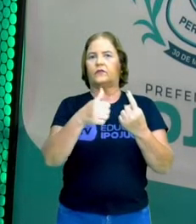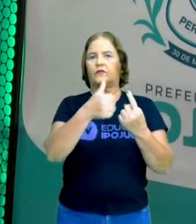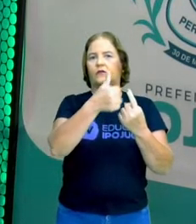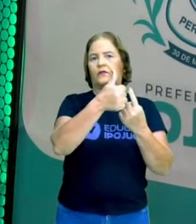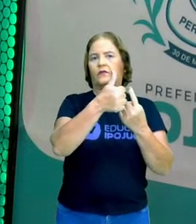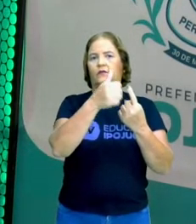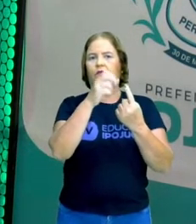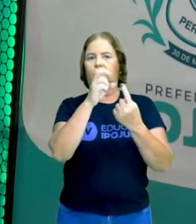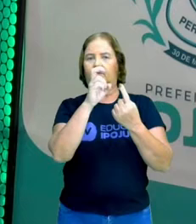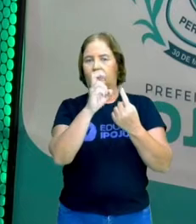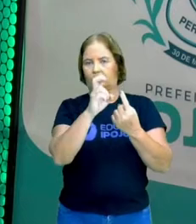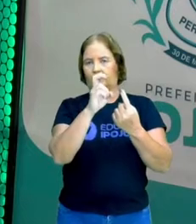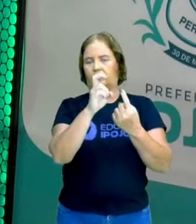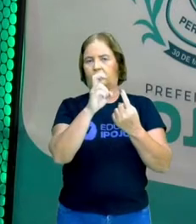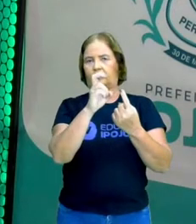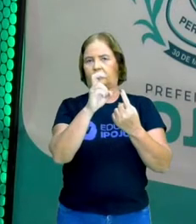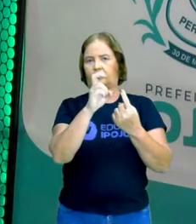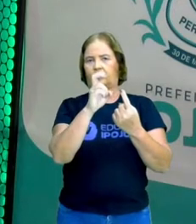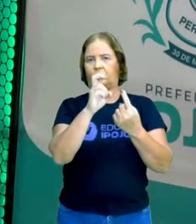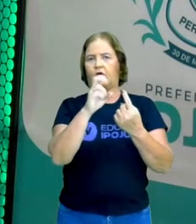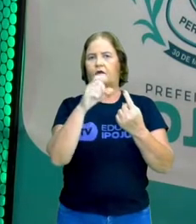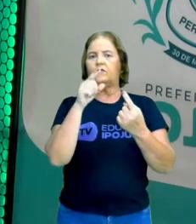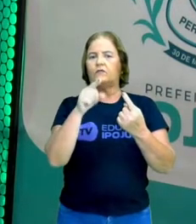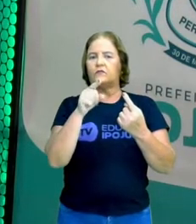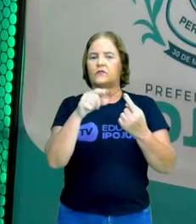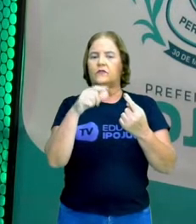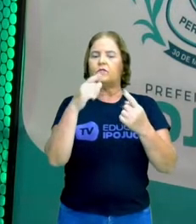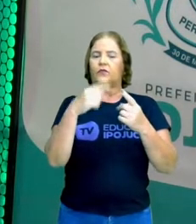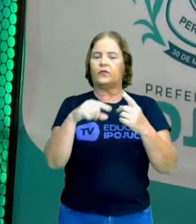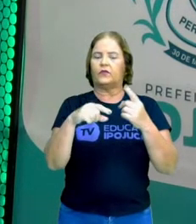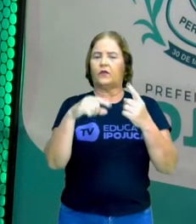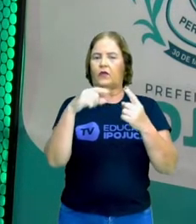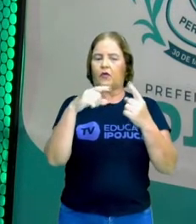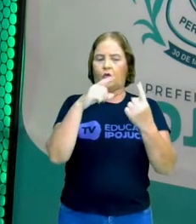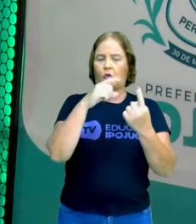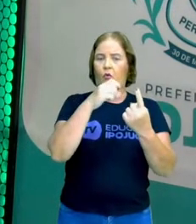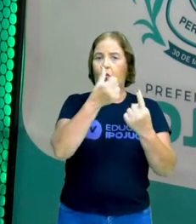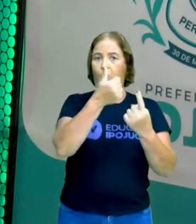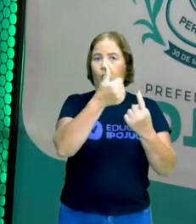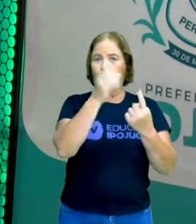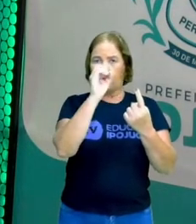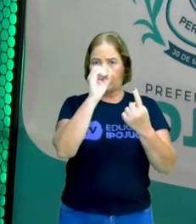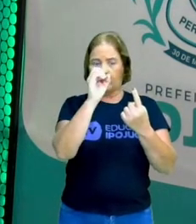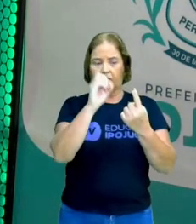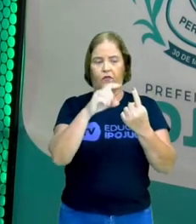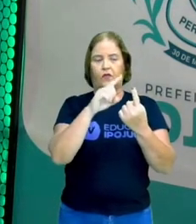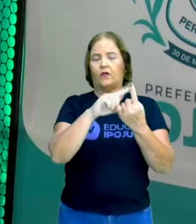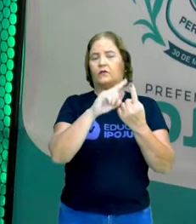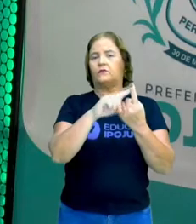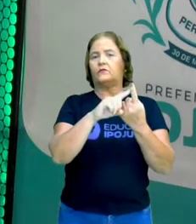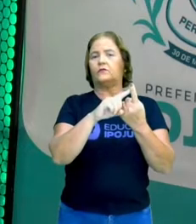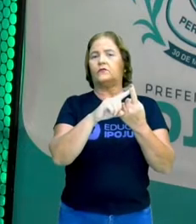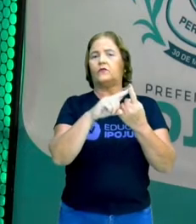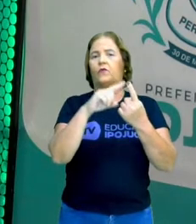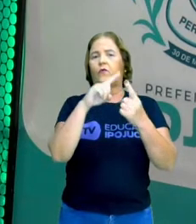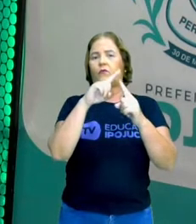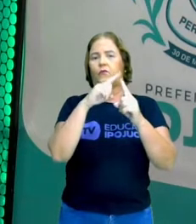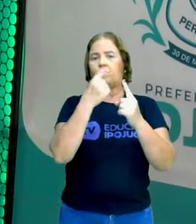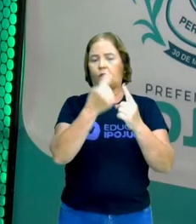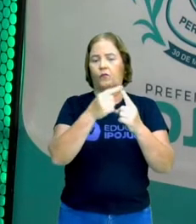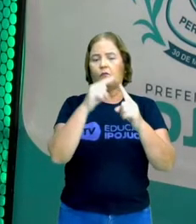quinquagésima potência. Você vai repetir esse 1 50 vezes. É necessário fazer, vou nem fazer